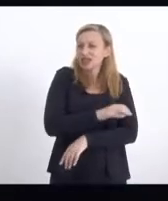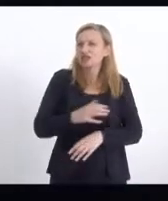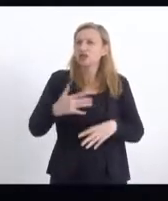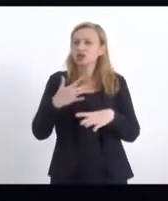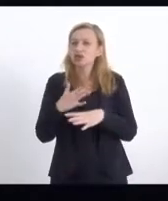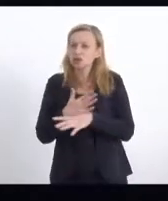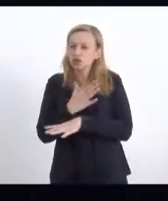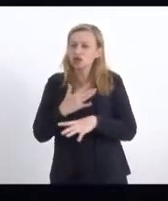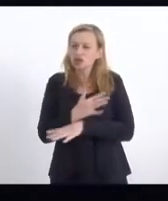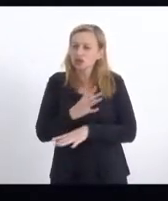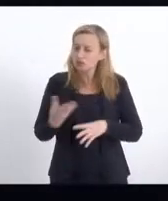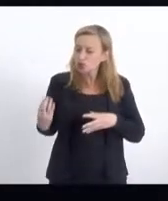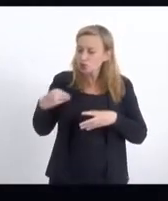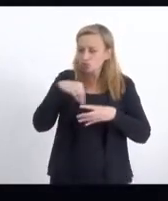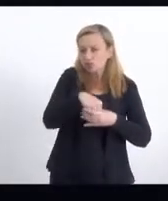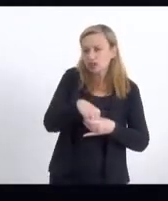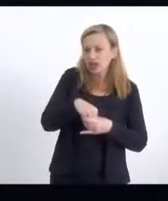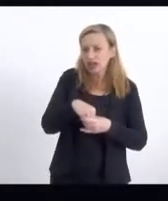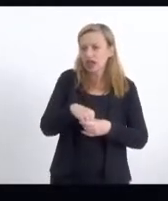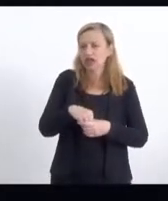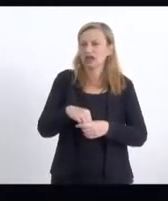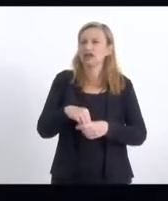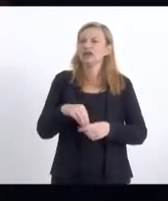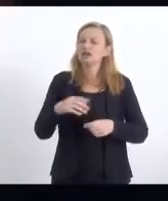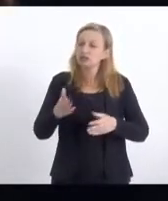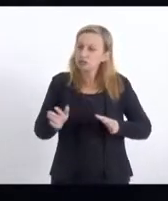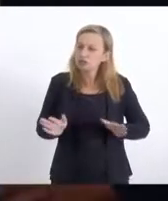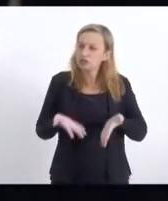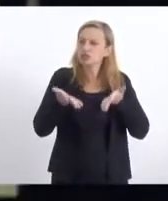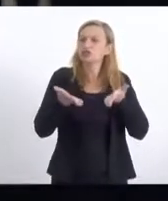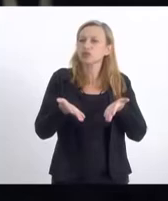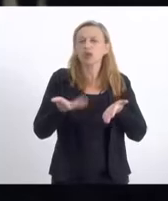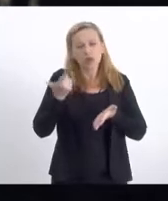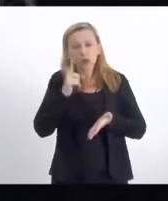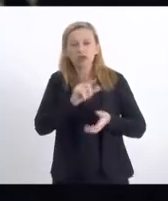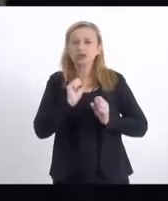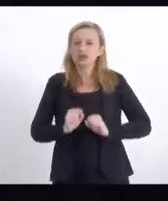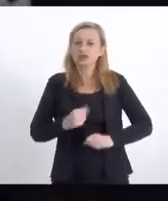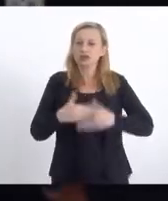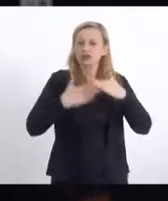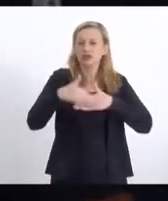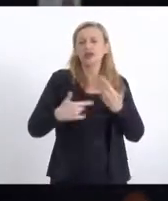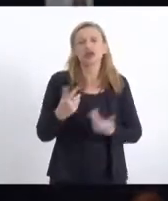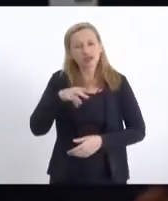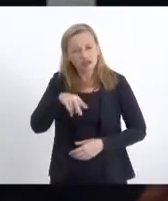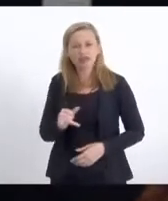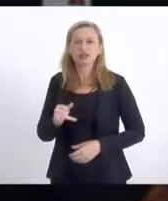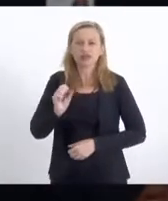vamos integrar esse Estado, e vamos tocar a bola para frente, que a gente pode crescer e vai crescer. Obrigado, gente.